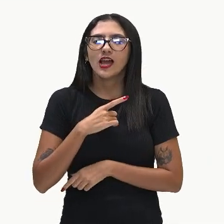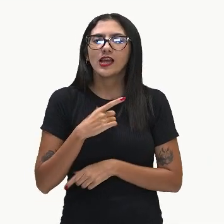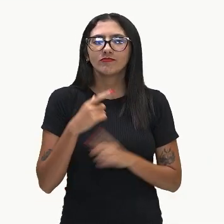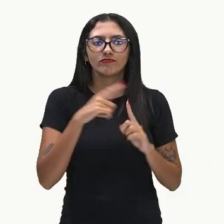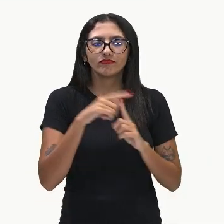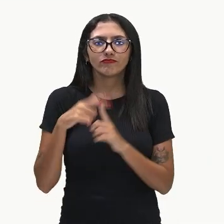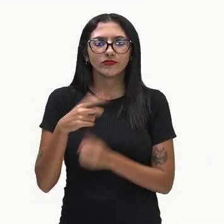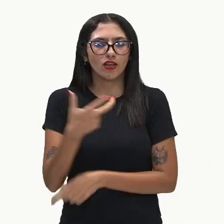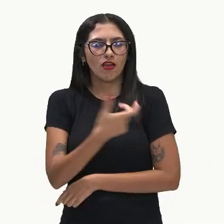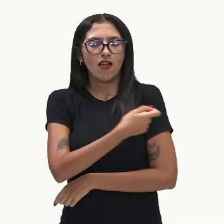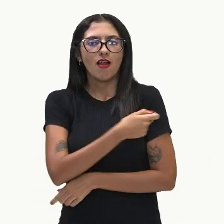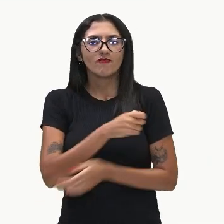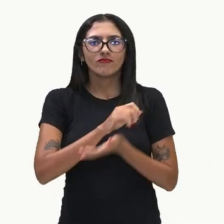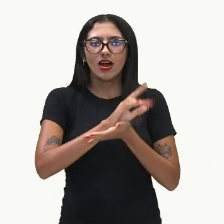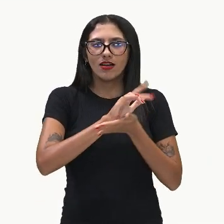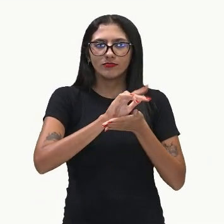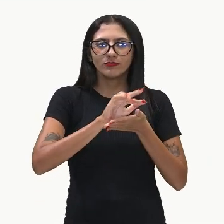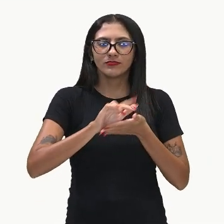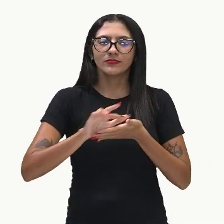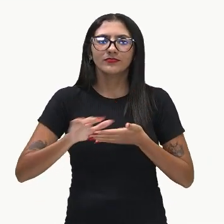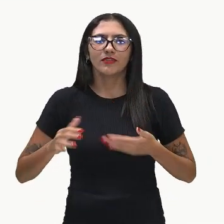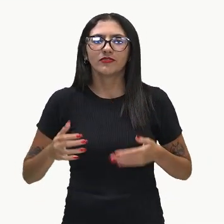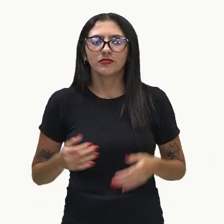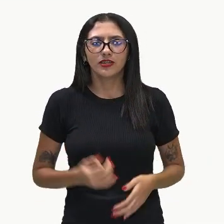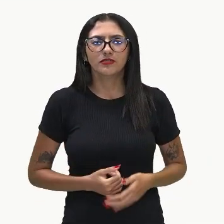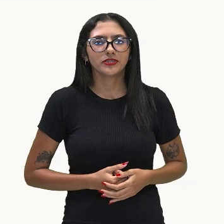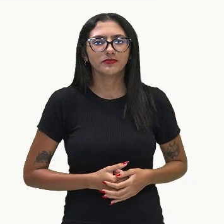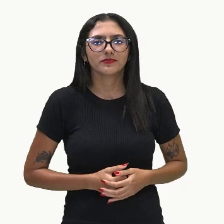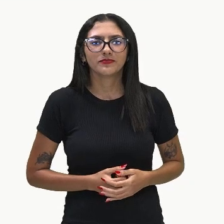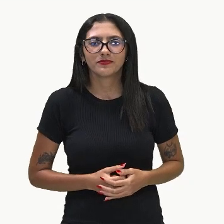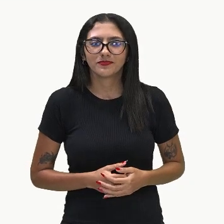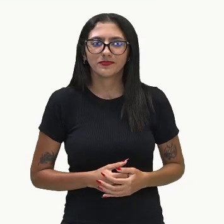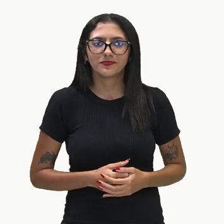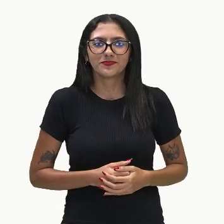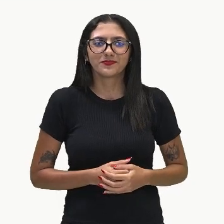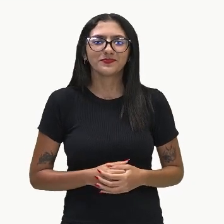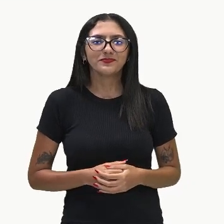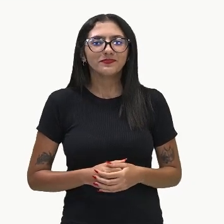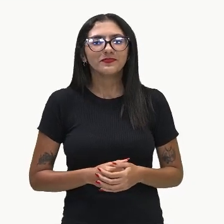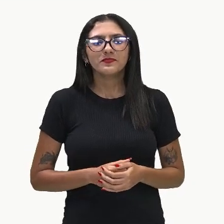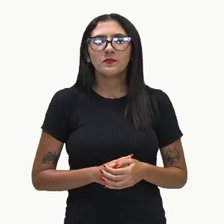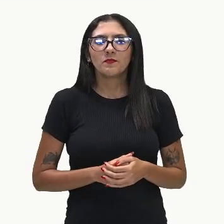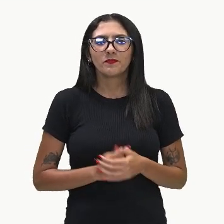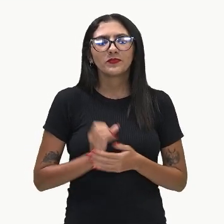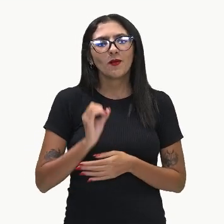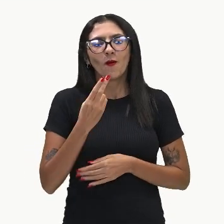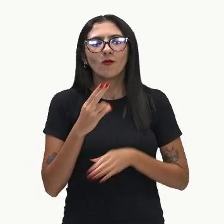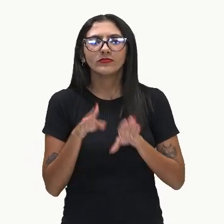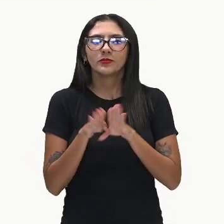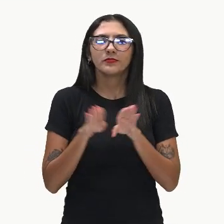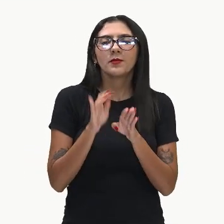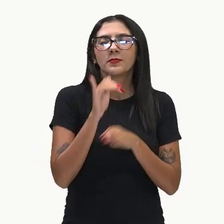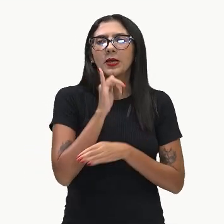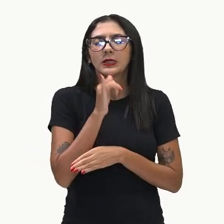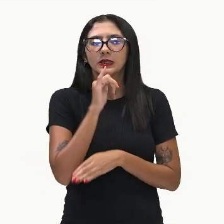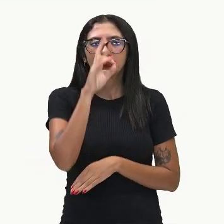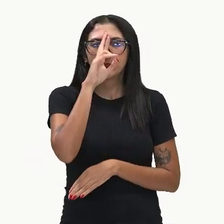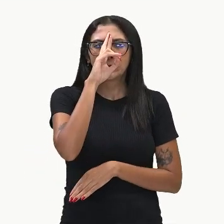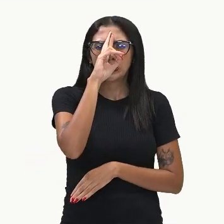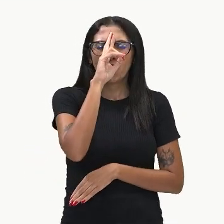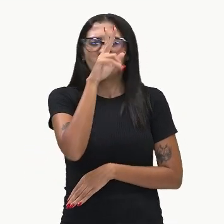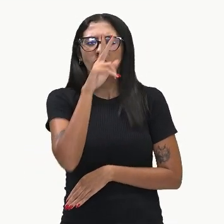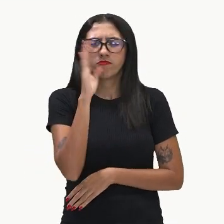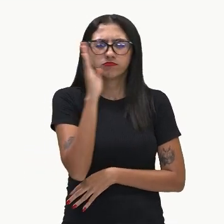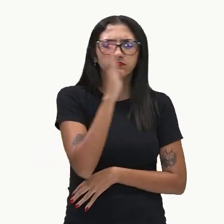desses doping, né? As pessoas têm que pensar muito bem antes de utilizar. Alteração de coordenação e equilíbrio. Depois de um certo tempo,